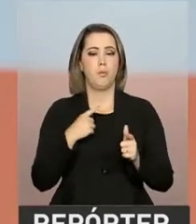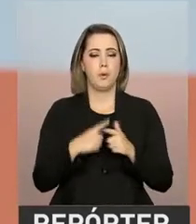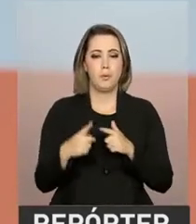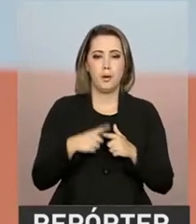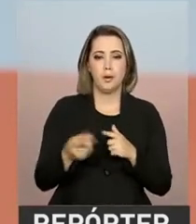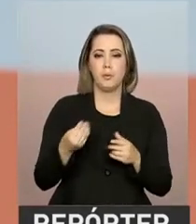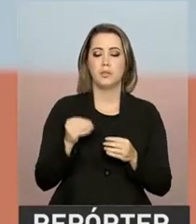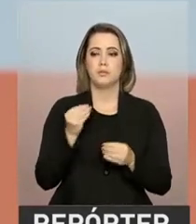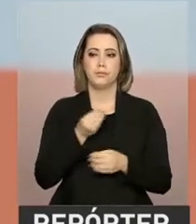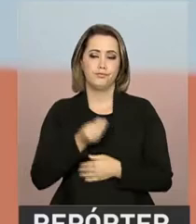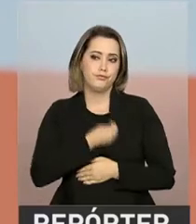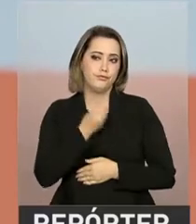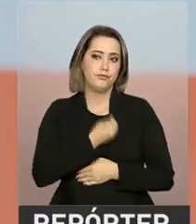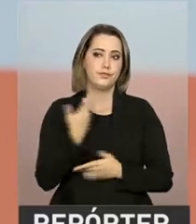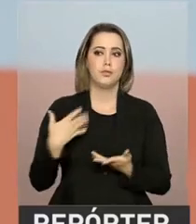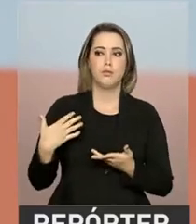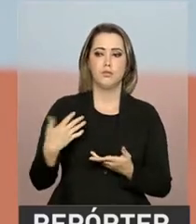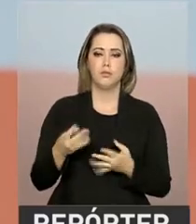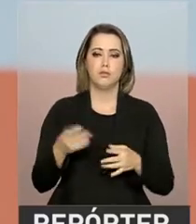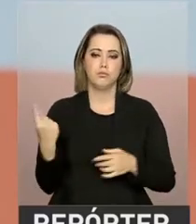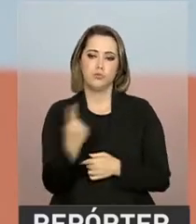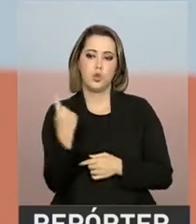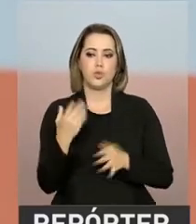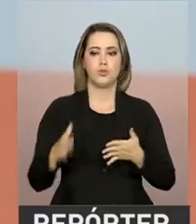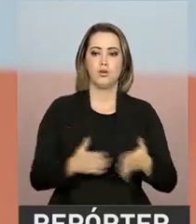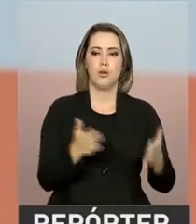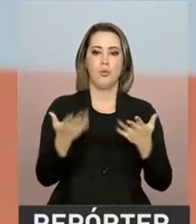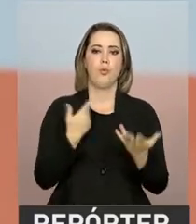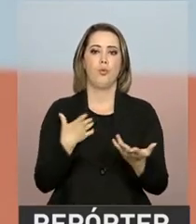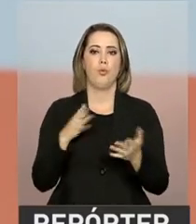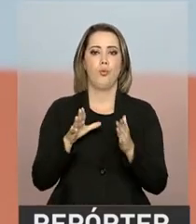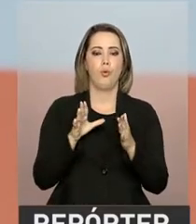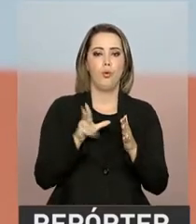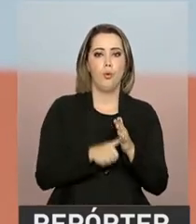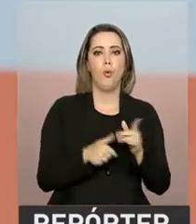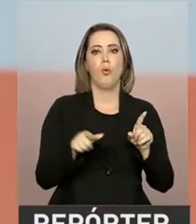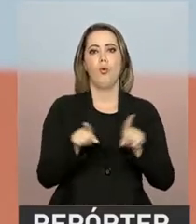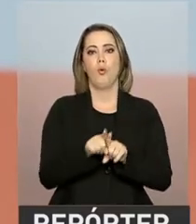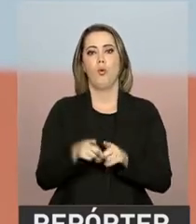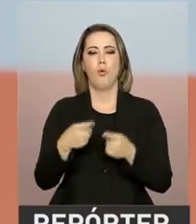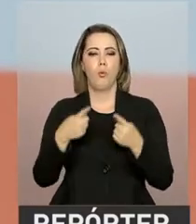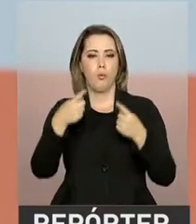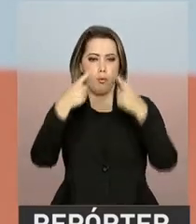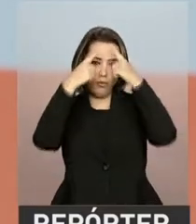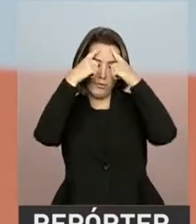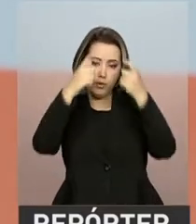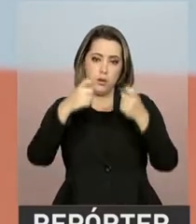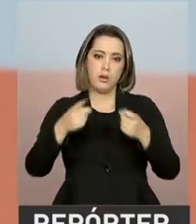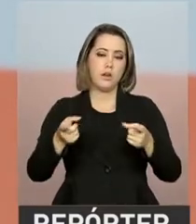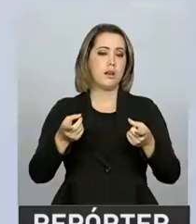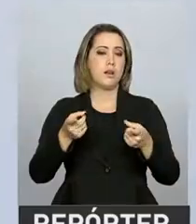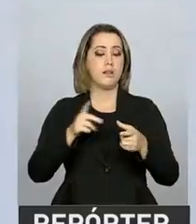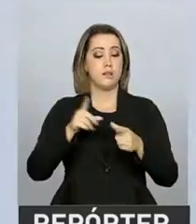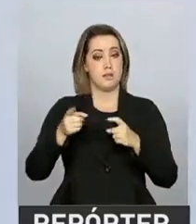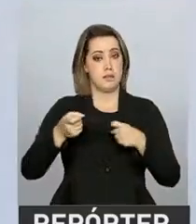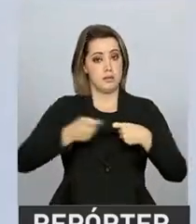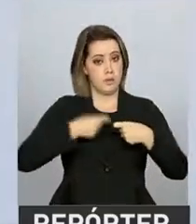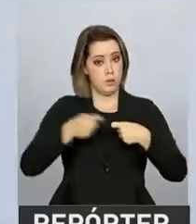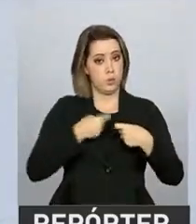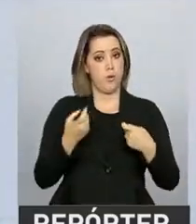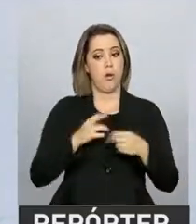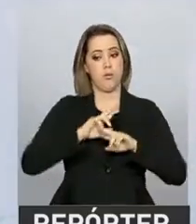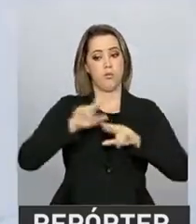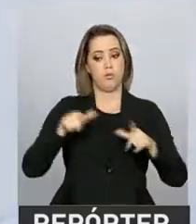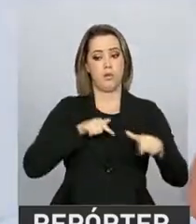por exemplo, ficando na rua, com relação a tráfico, violência sexual e até o trabalho infantil. Fazendo com que